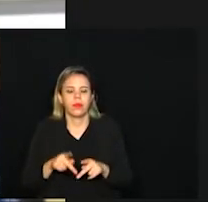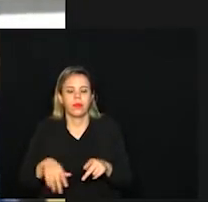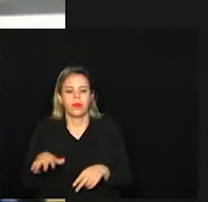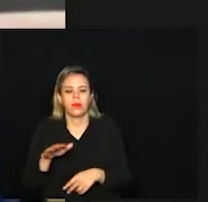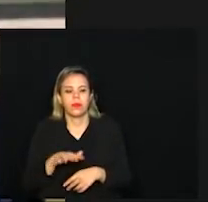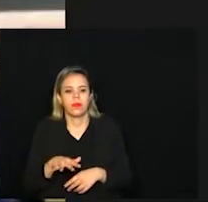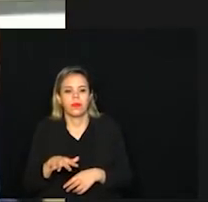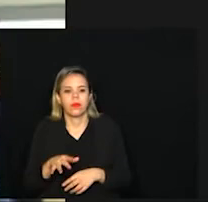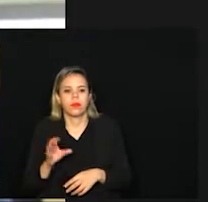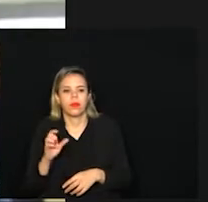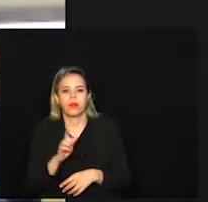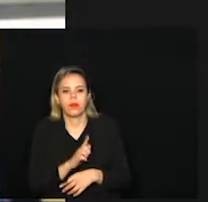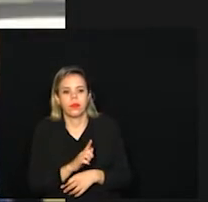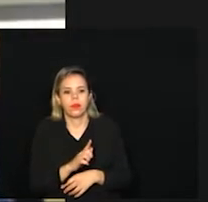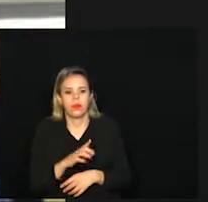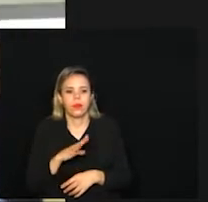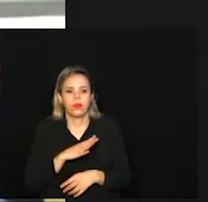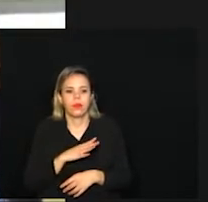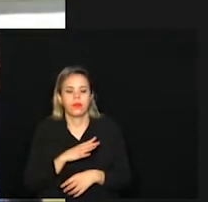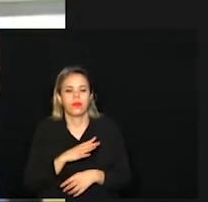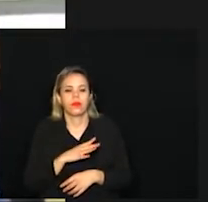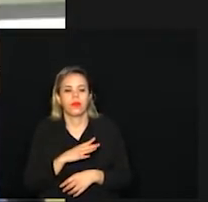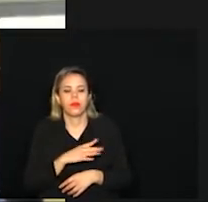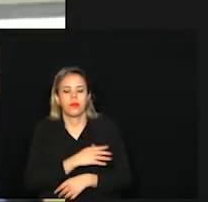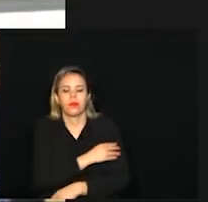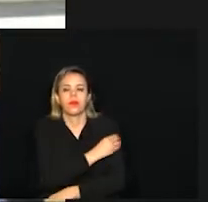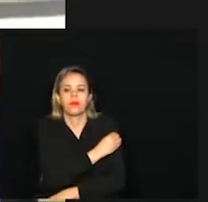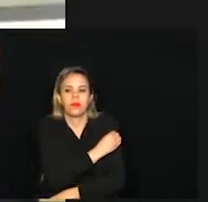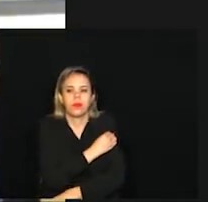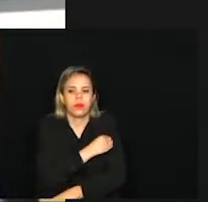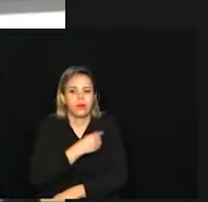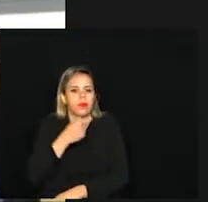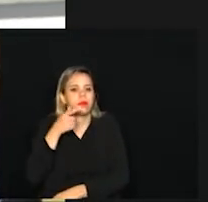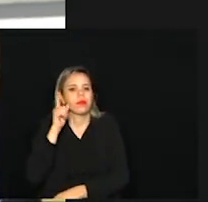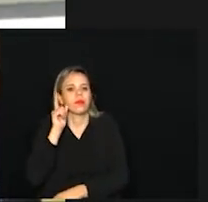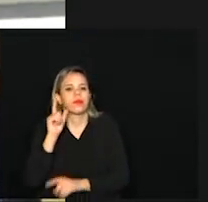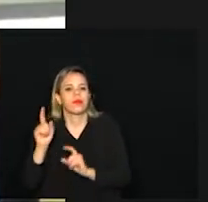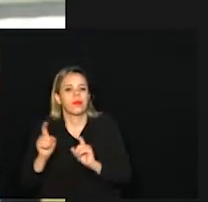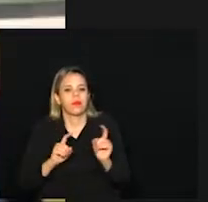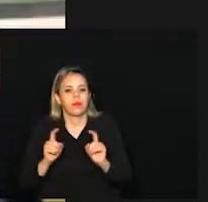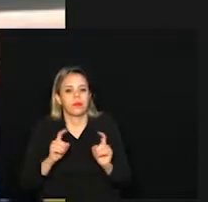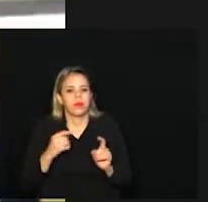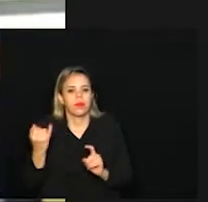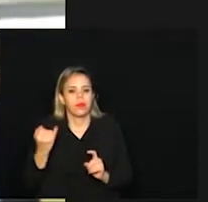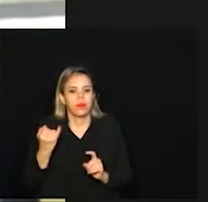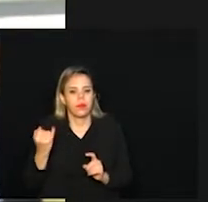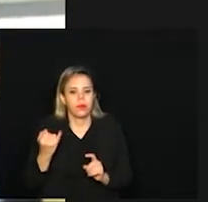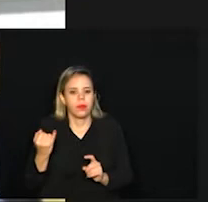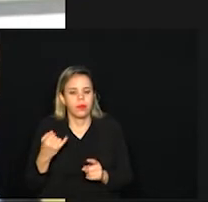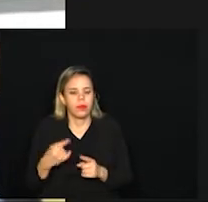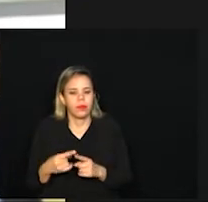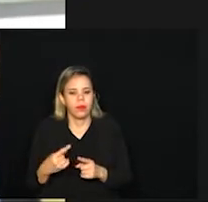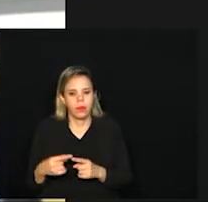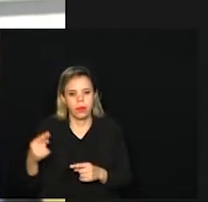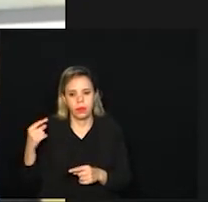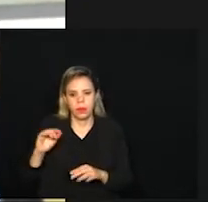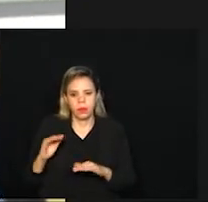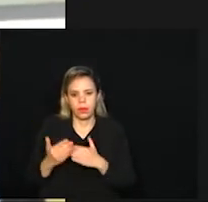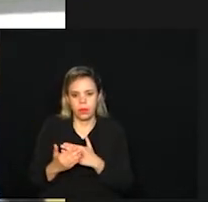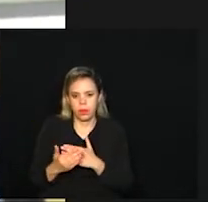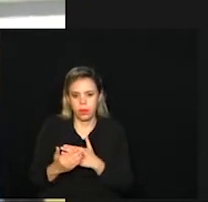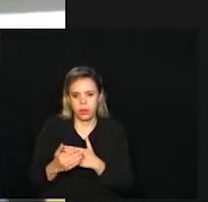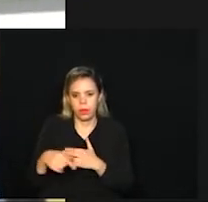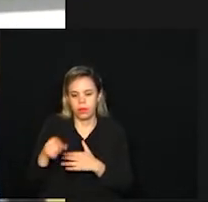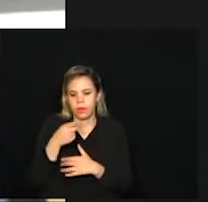população da região do Campo Grande da cidade Então ontem foi uma reunião importante porque até aqueles bairros